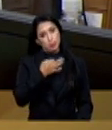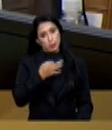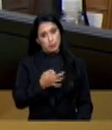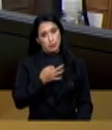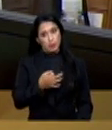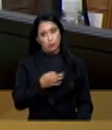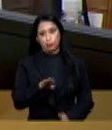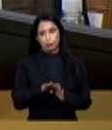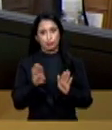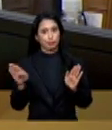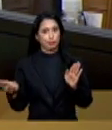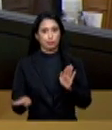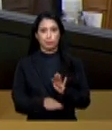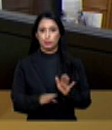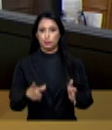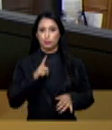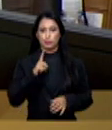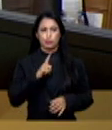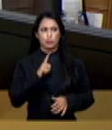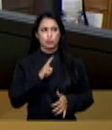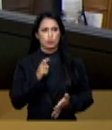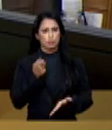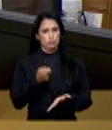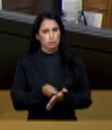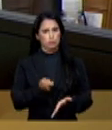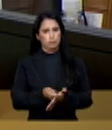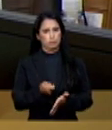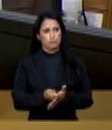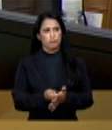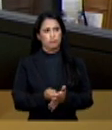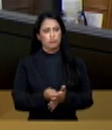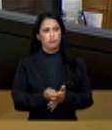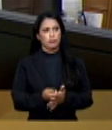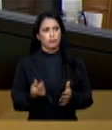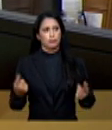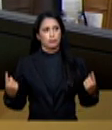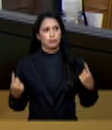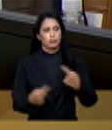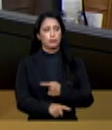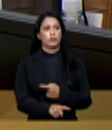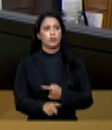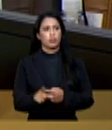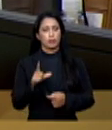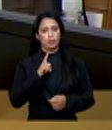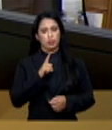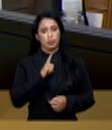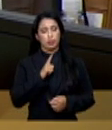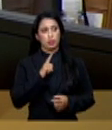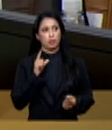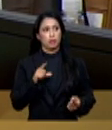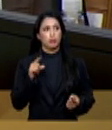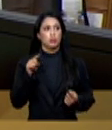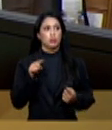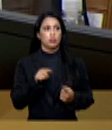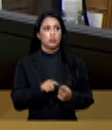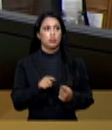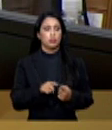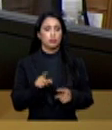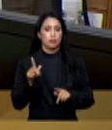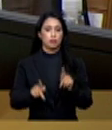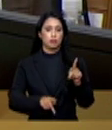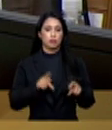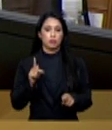mostra desproporcional excessivos e contrário ao objetivo de atendimento da população